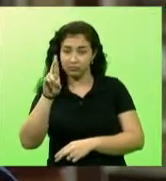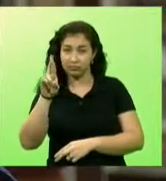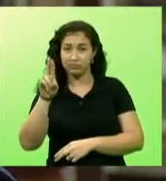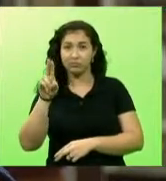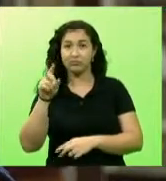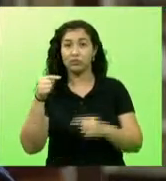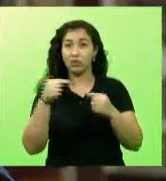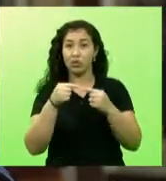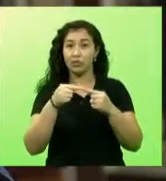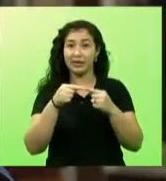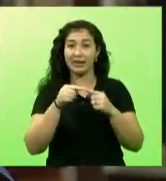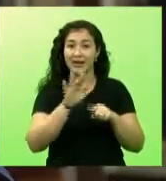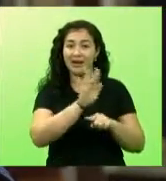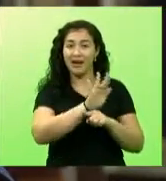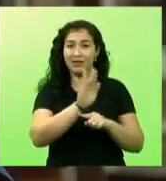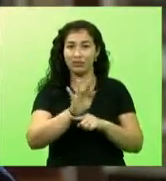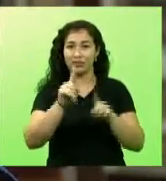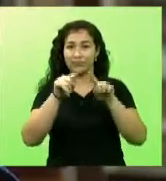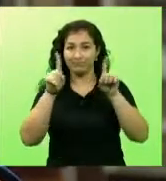Então, eu pude assistir.